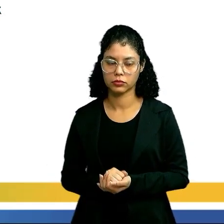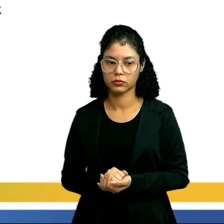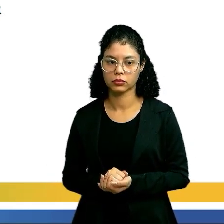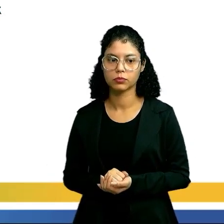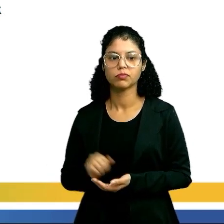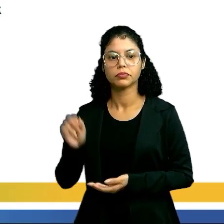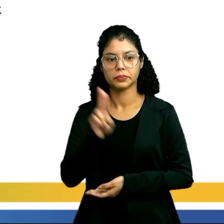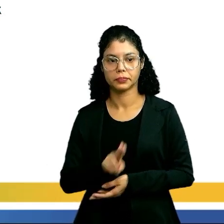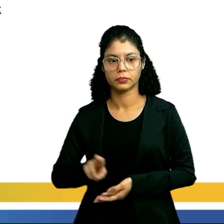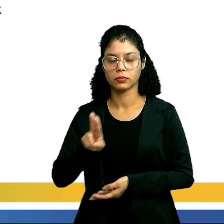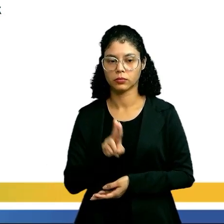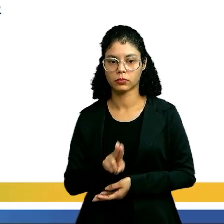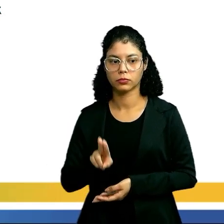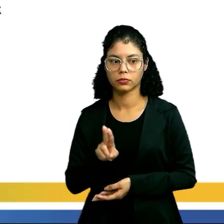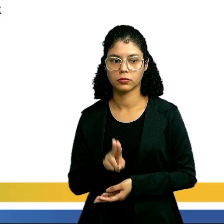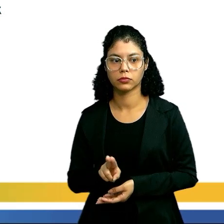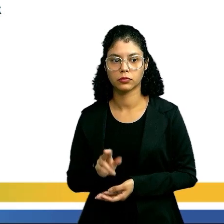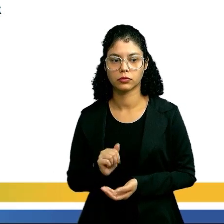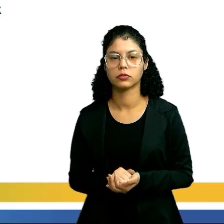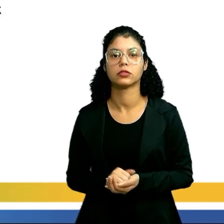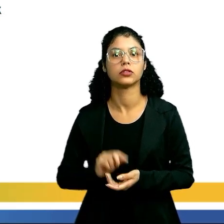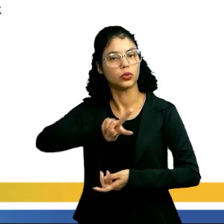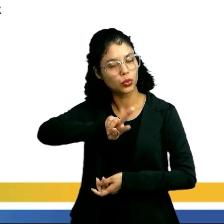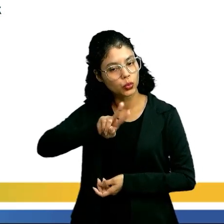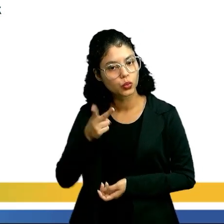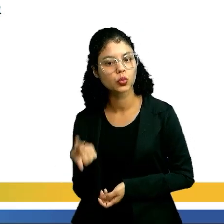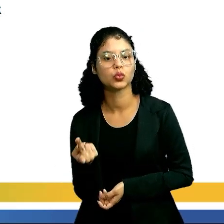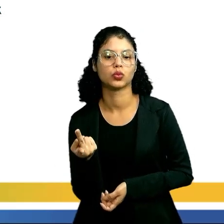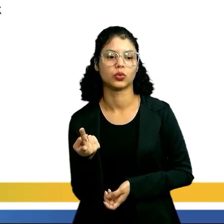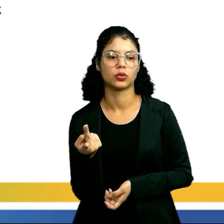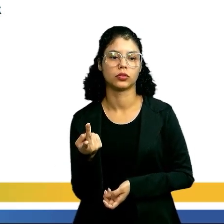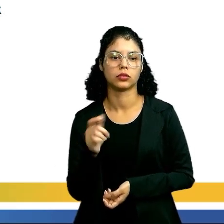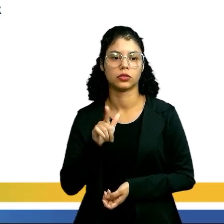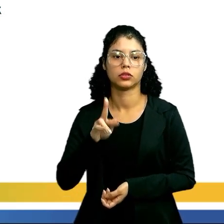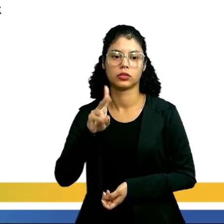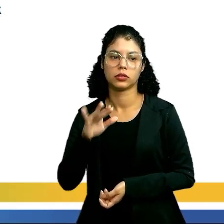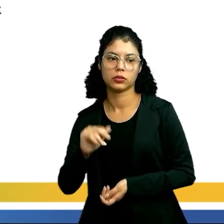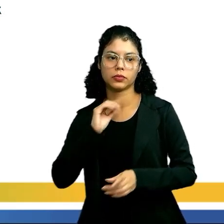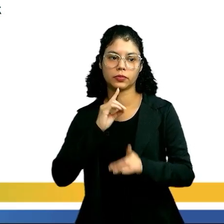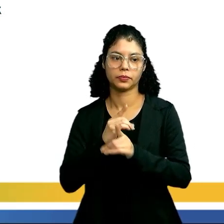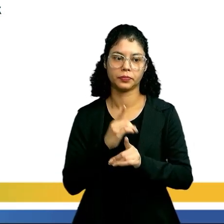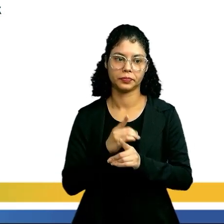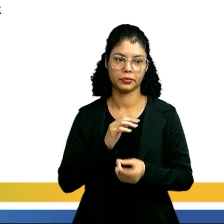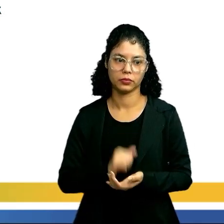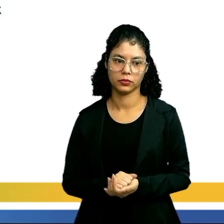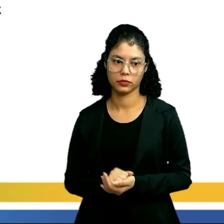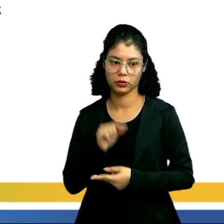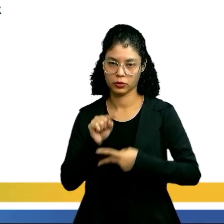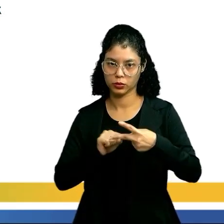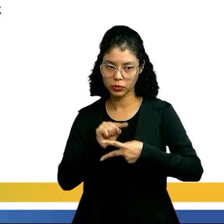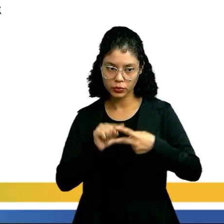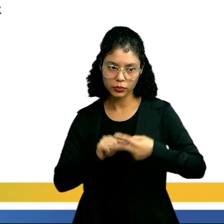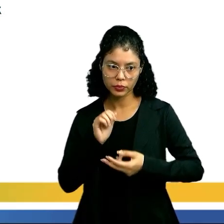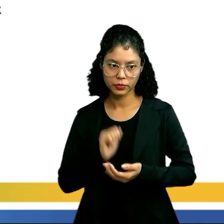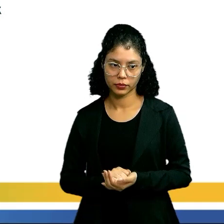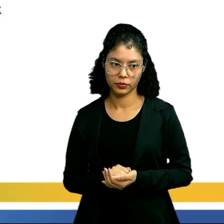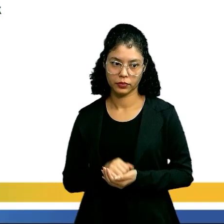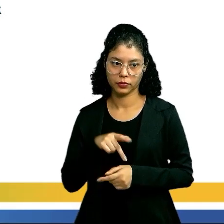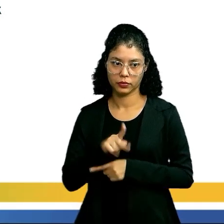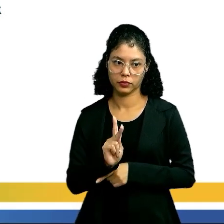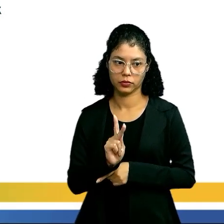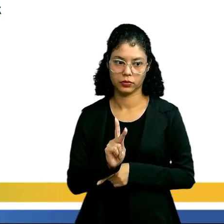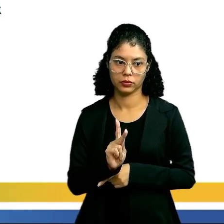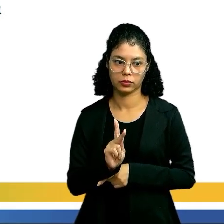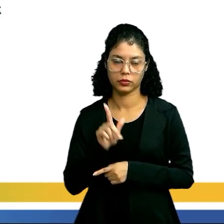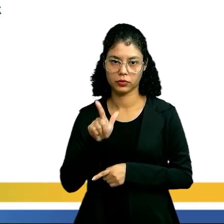igual a 2. Aí a operação inversa da exponencial é logaritmos. Então, aplica log dos dois lados, eu vou encontrar que o